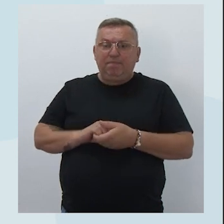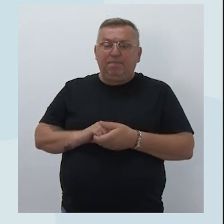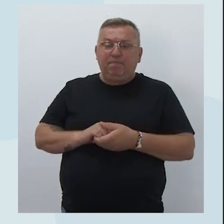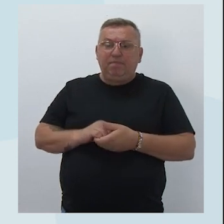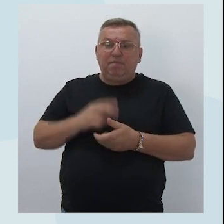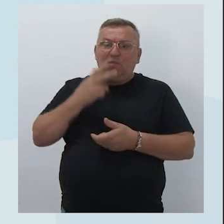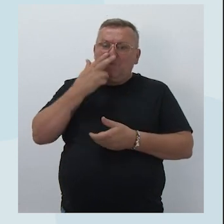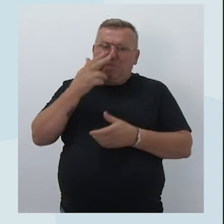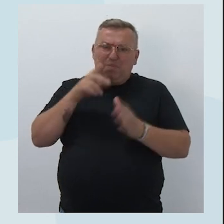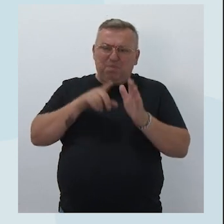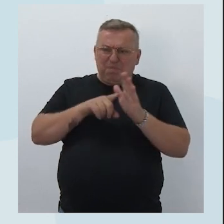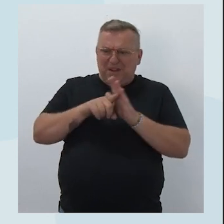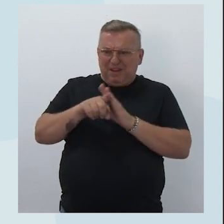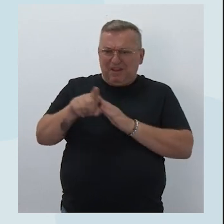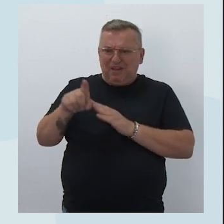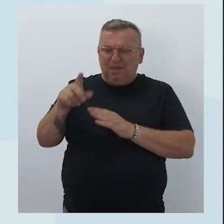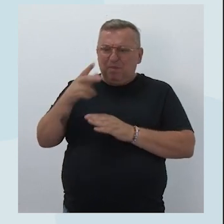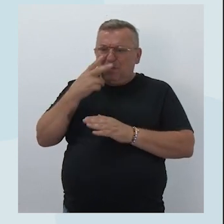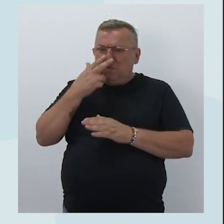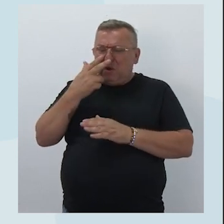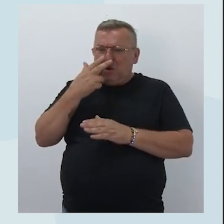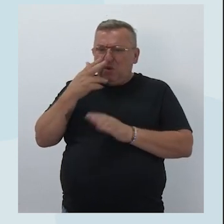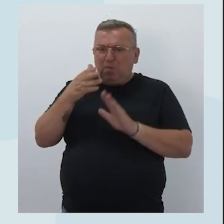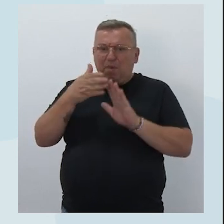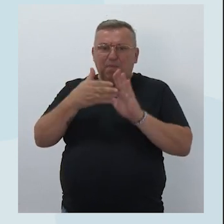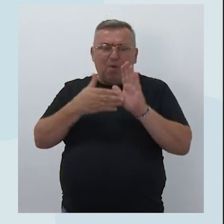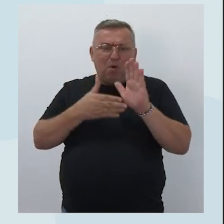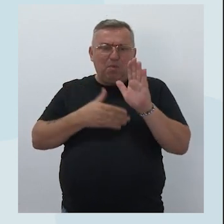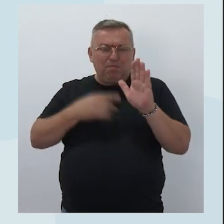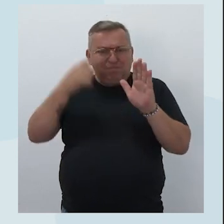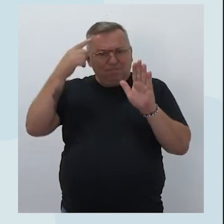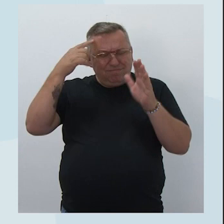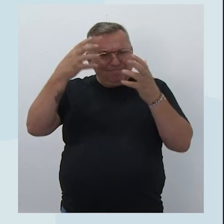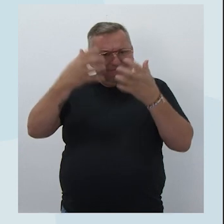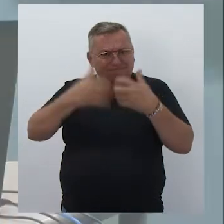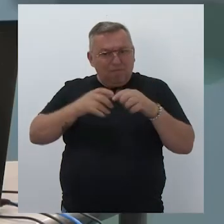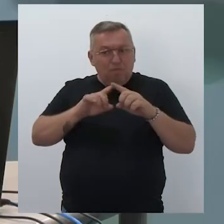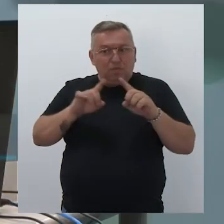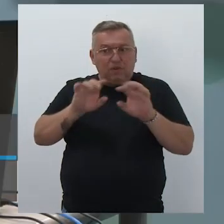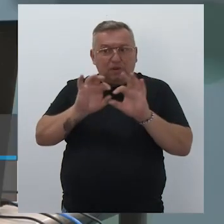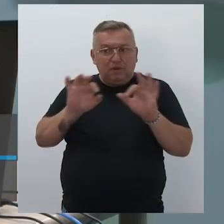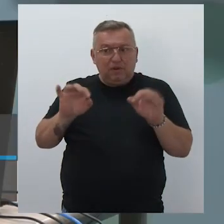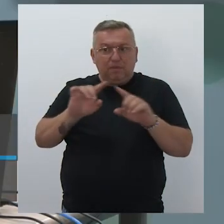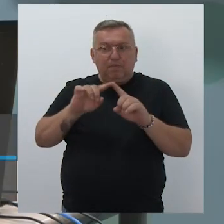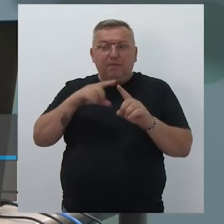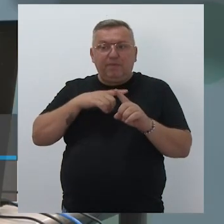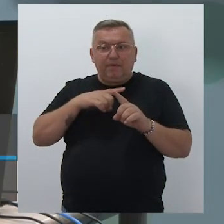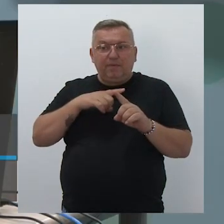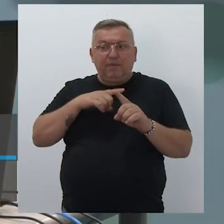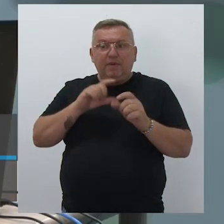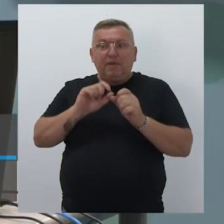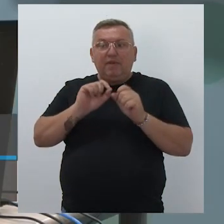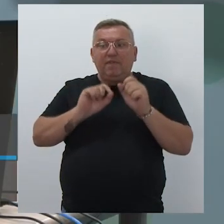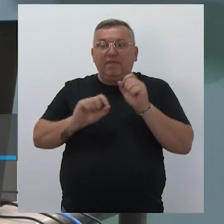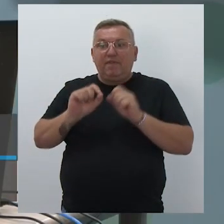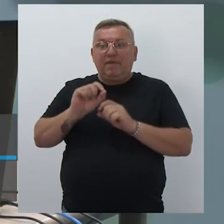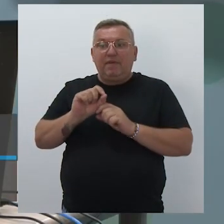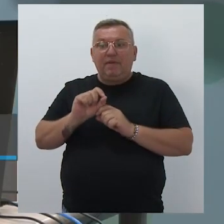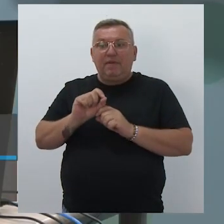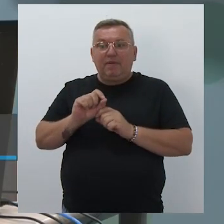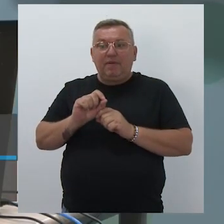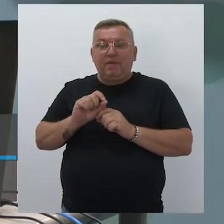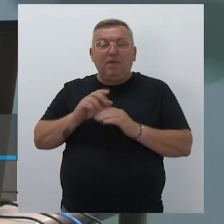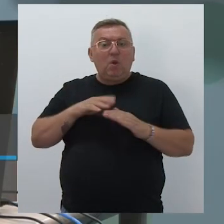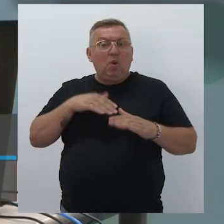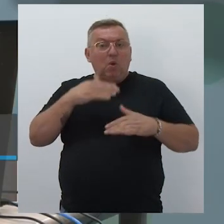uma pergunta, uma proposta de reflexão simples, né? Mas eu acho que ela tem que ser exercitada, né? Ao